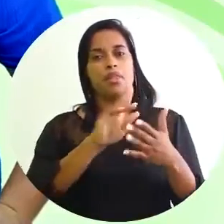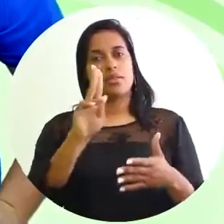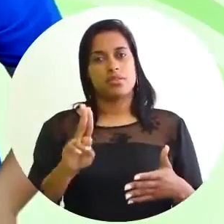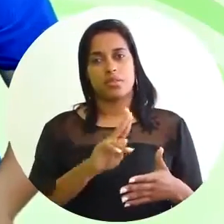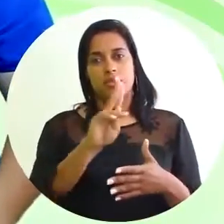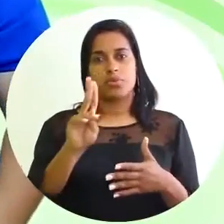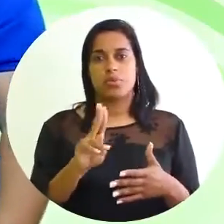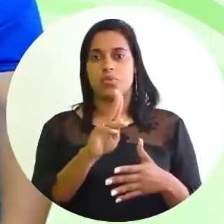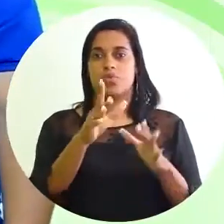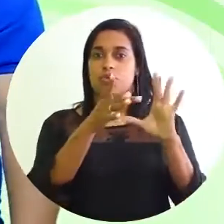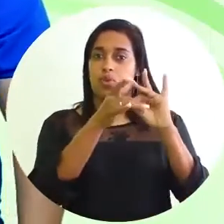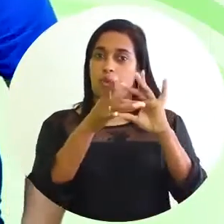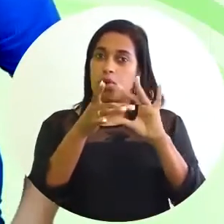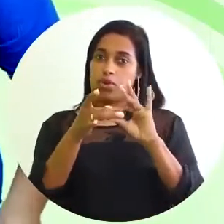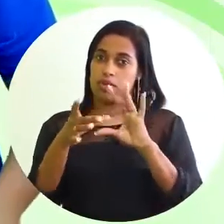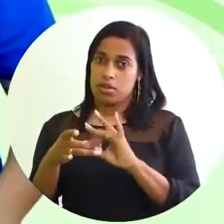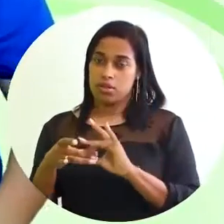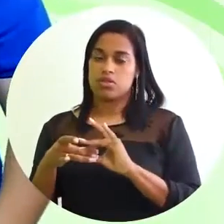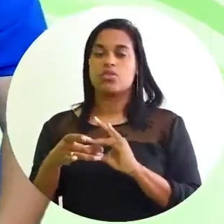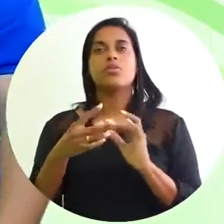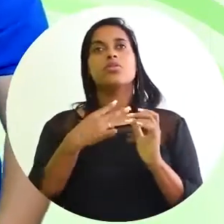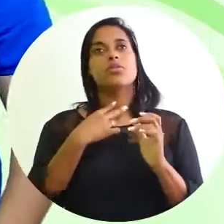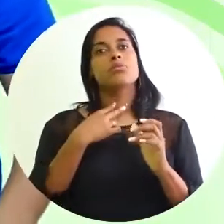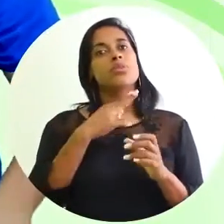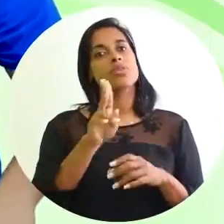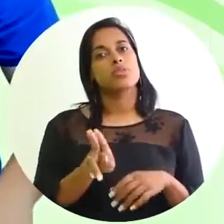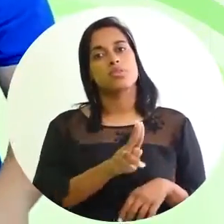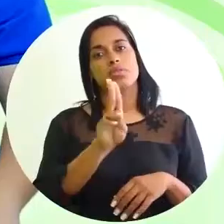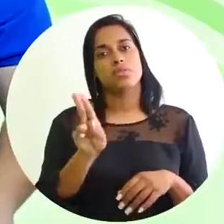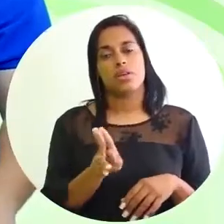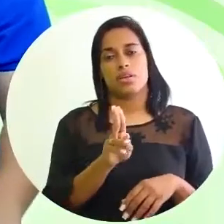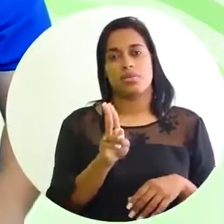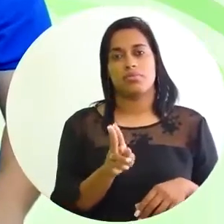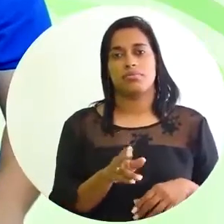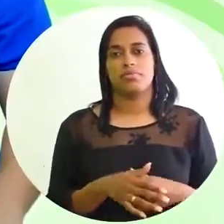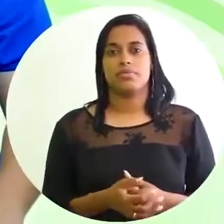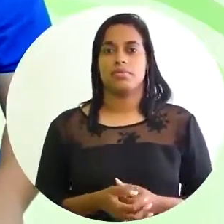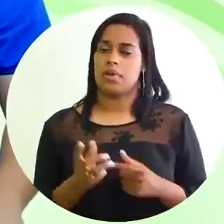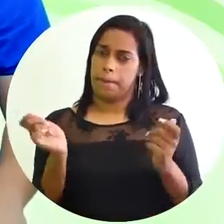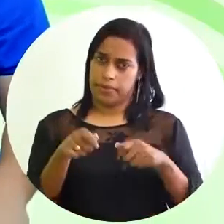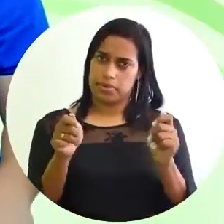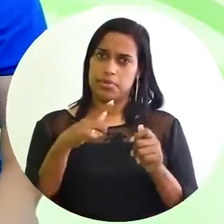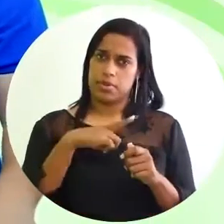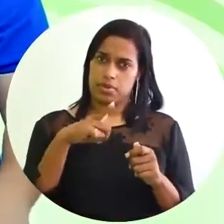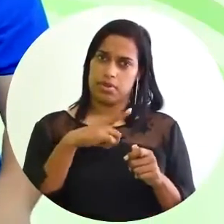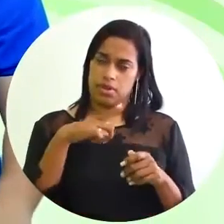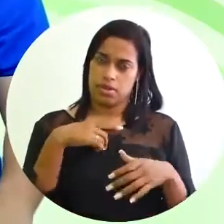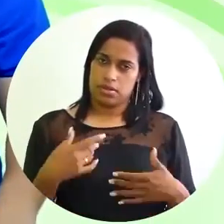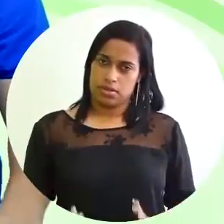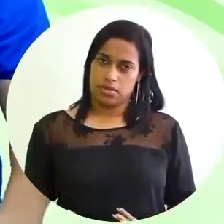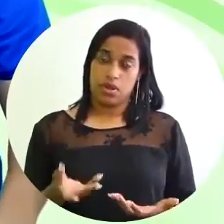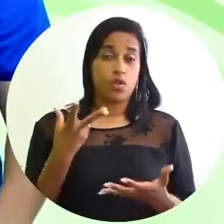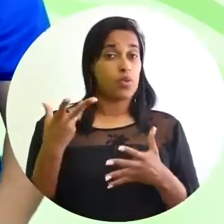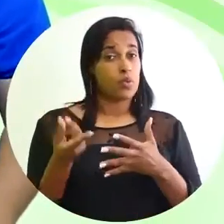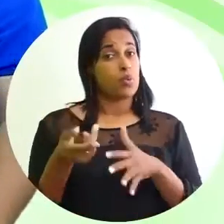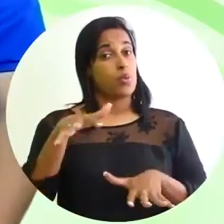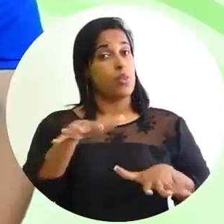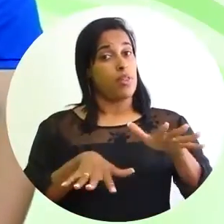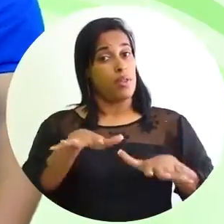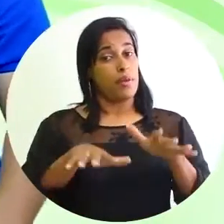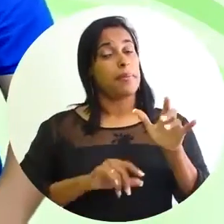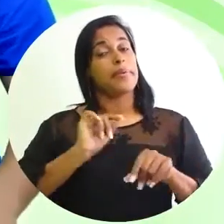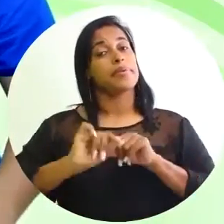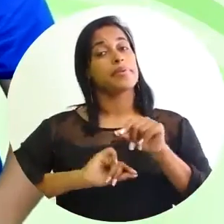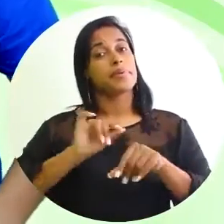para algum contexto? Tem algum contexto que realmente não dá para usar? Veja, existe essa possibilidade? Eu acho que tudo